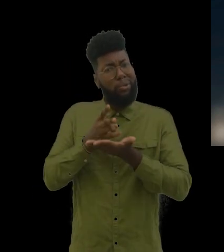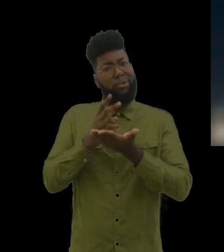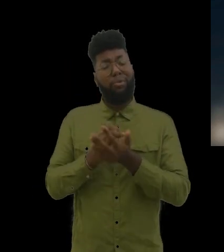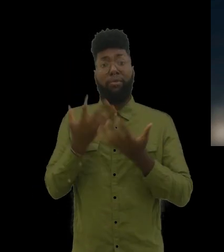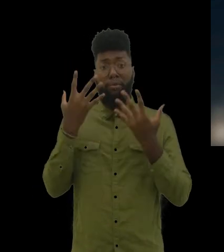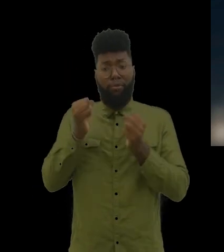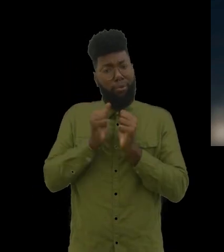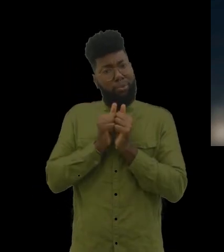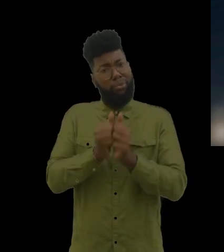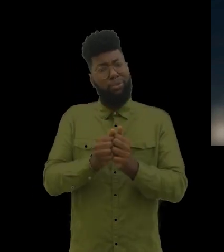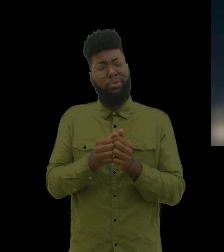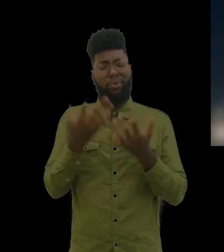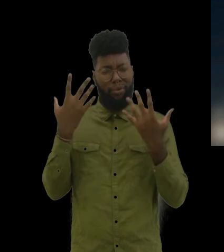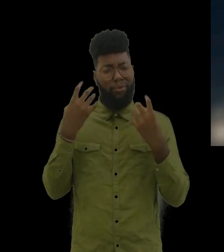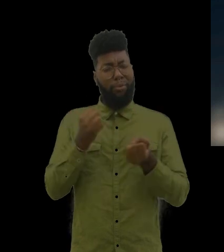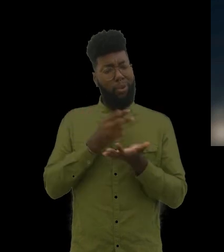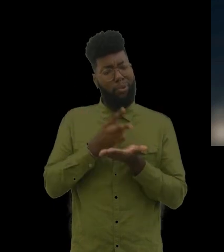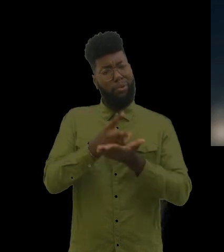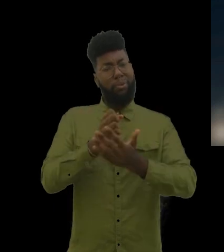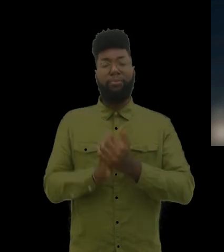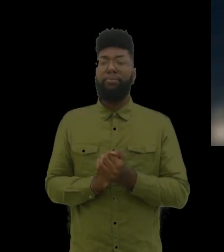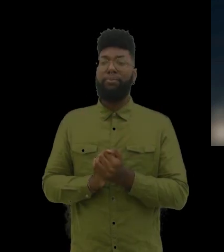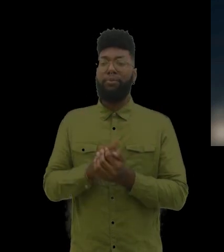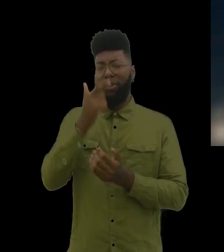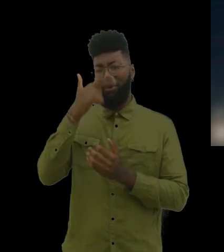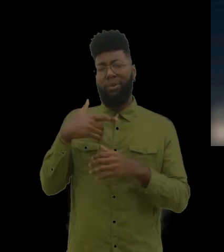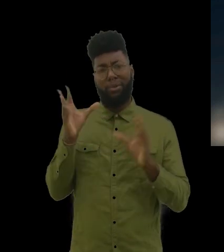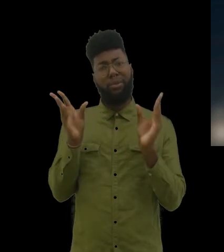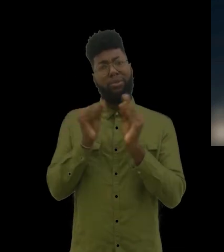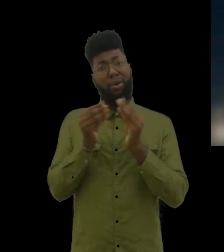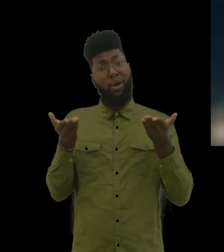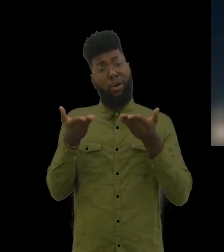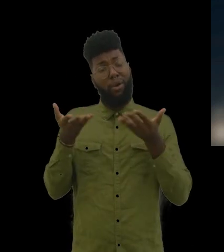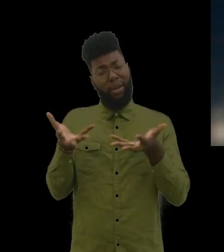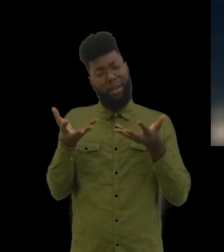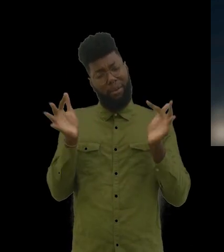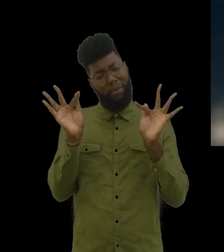vamos embora. Vamos lá. É isso aí, pessoal. A gente queria encerrar, então,